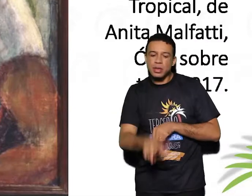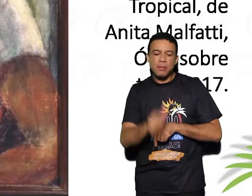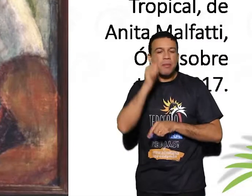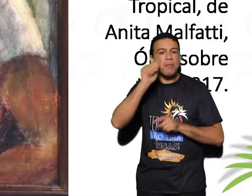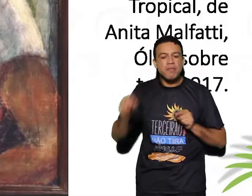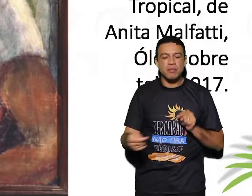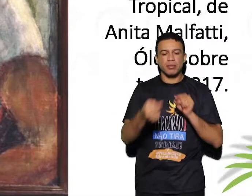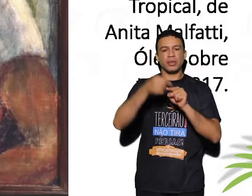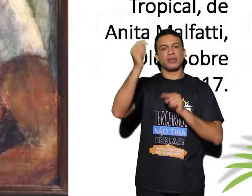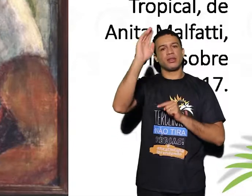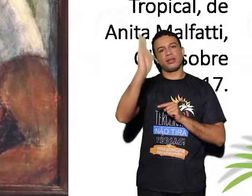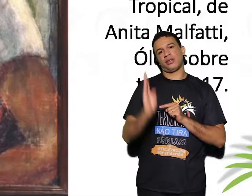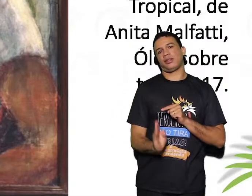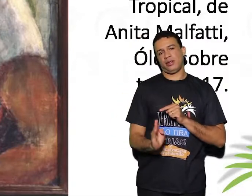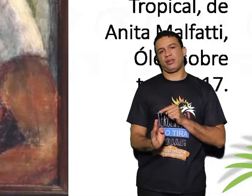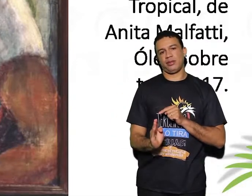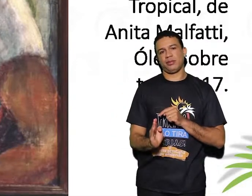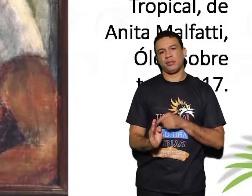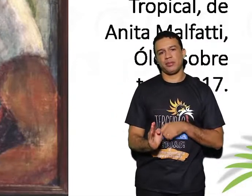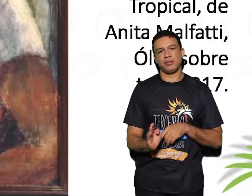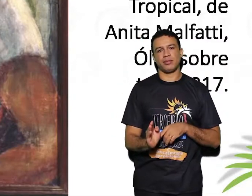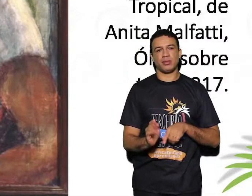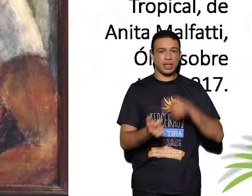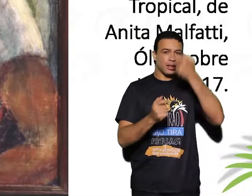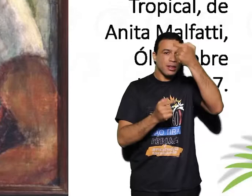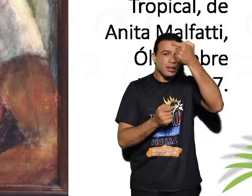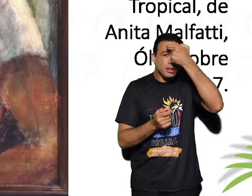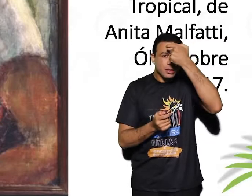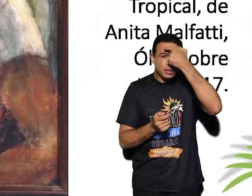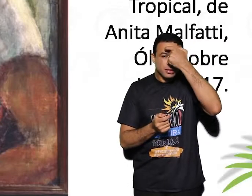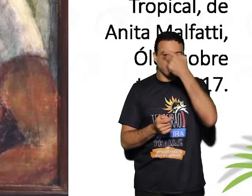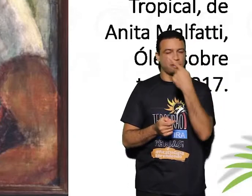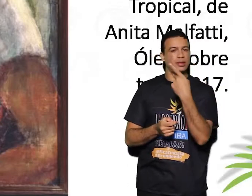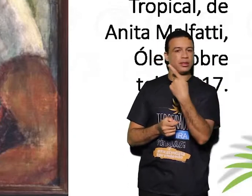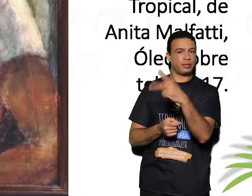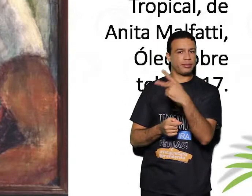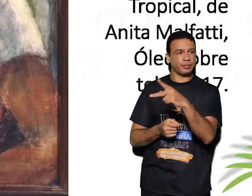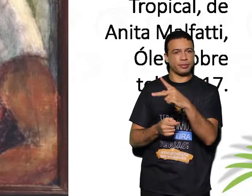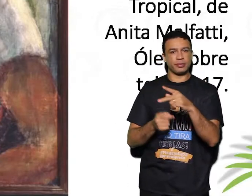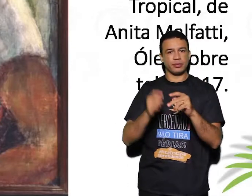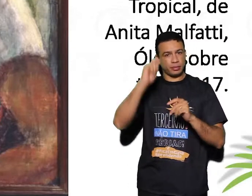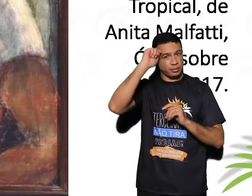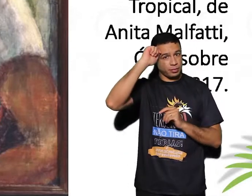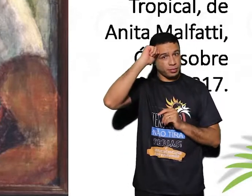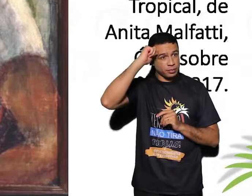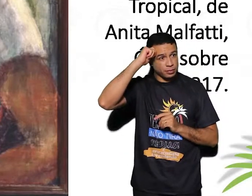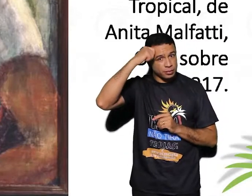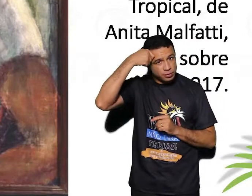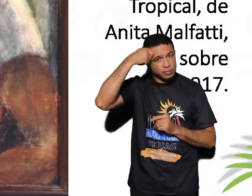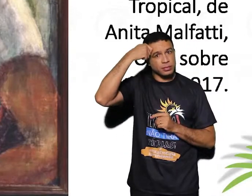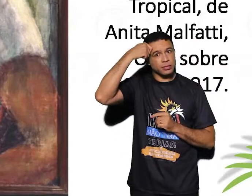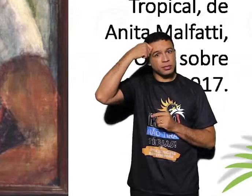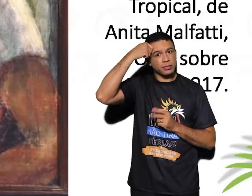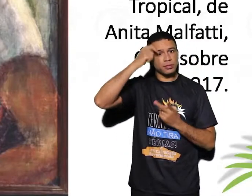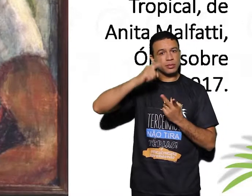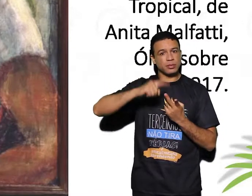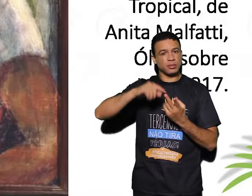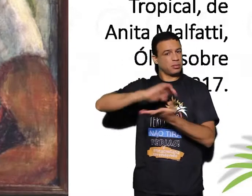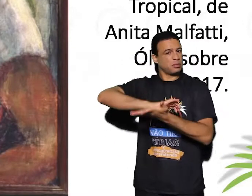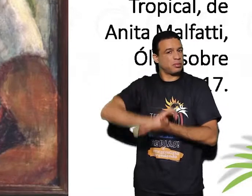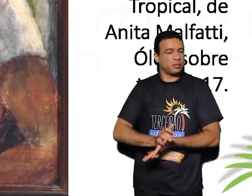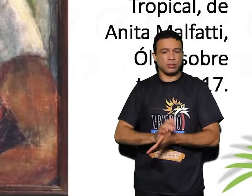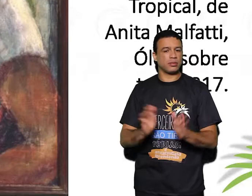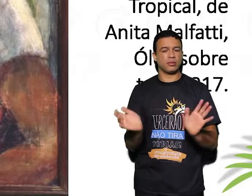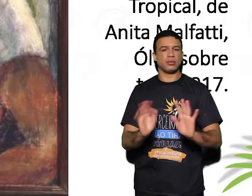Brasil. Mesmo que não tivesse o conceito da consciência do negro, do contra o racismo ou